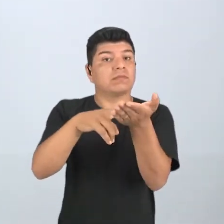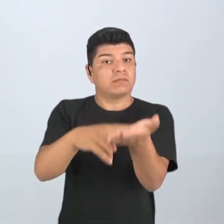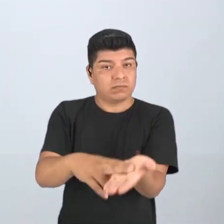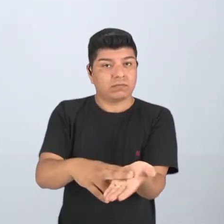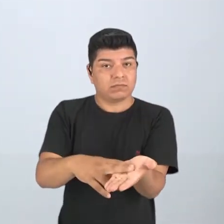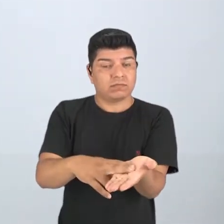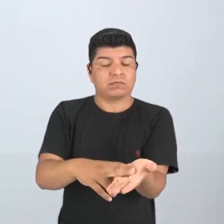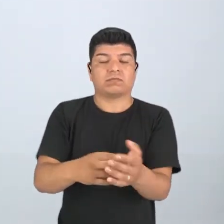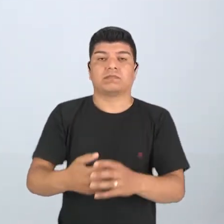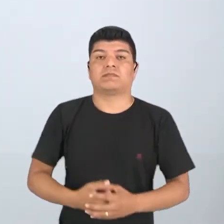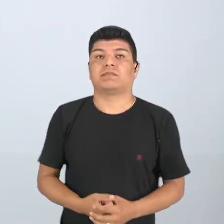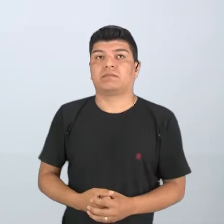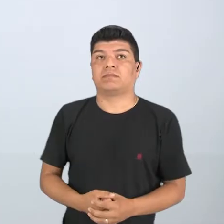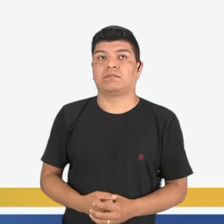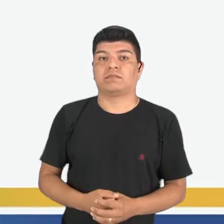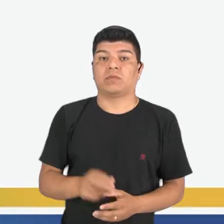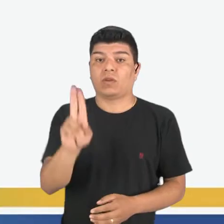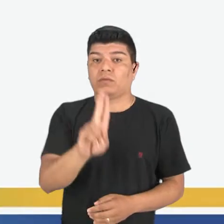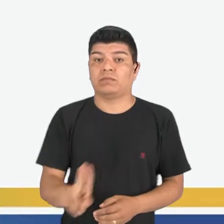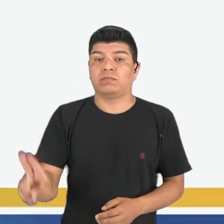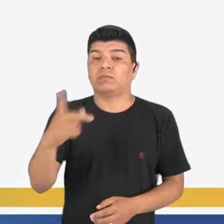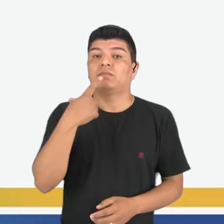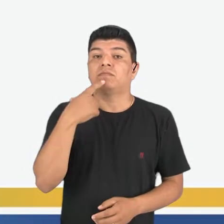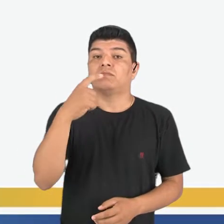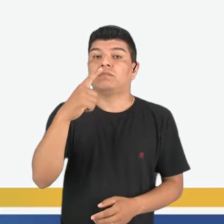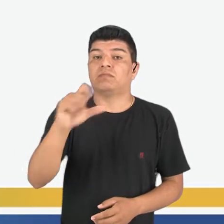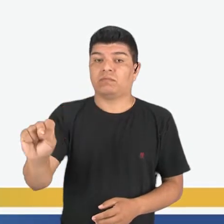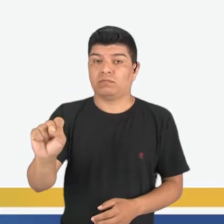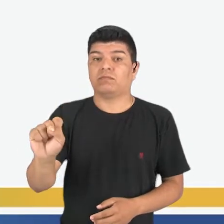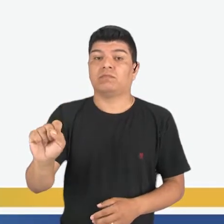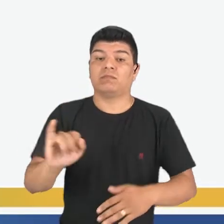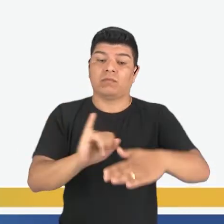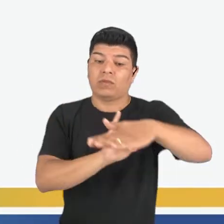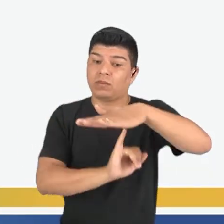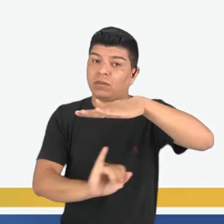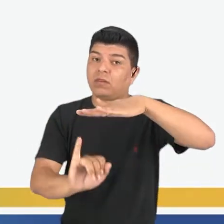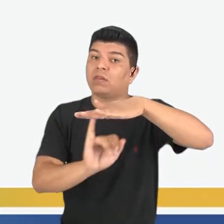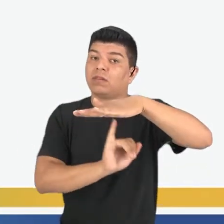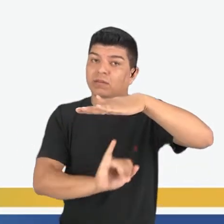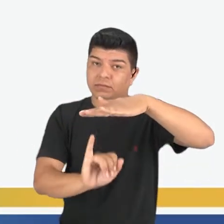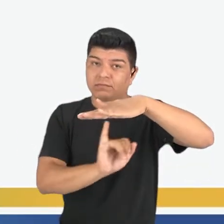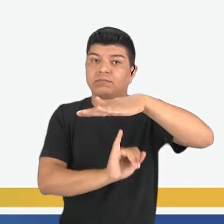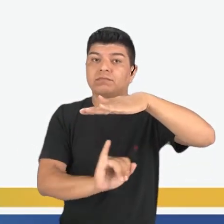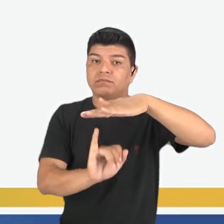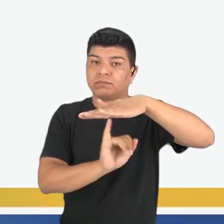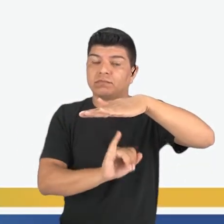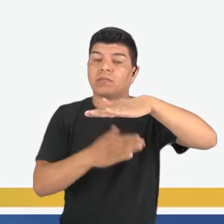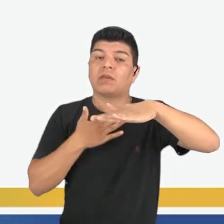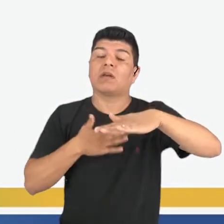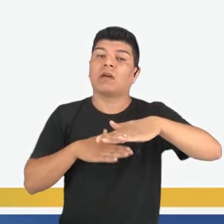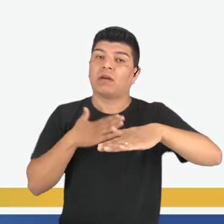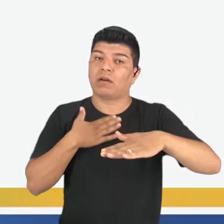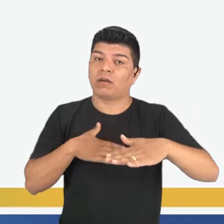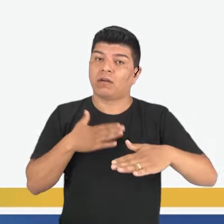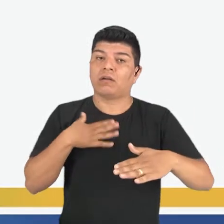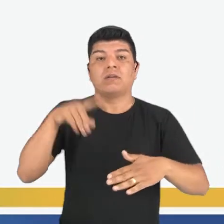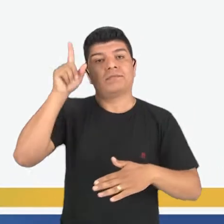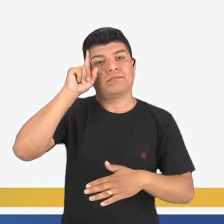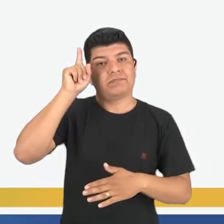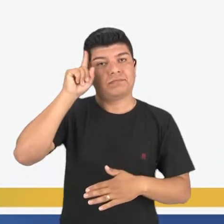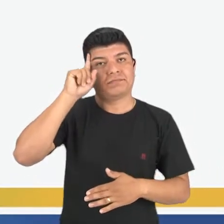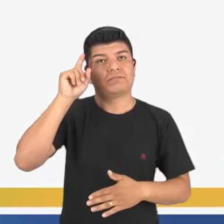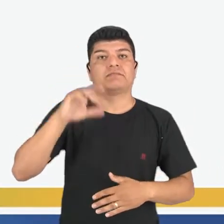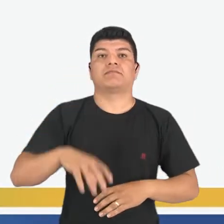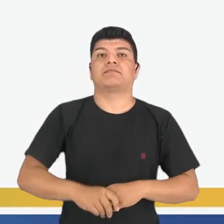o remetente. E o uso de linguagem informal, como nós já falamos, linguagem tranquila, uma linguagem do seu dia